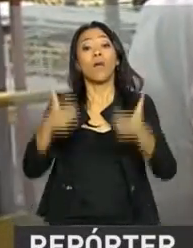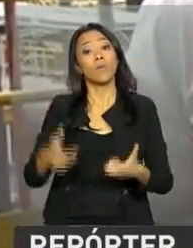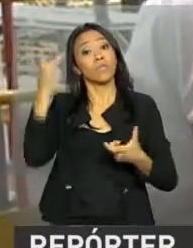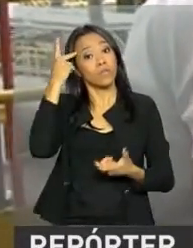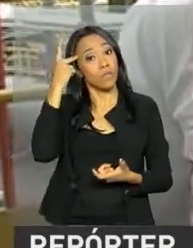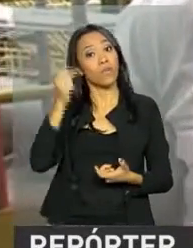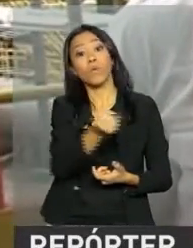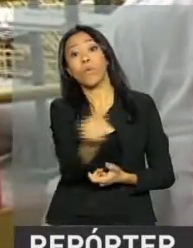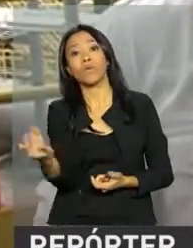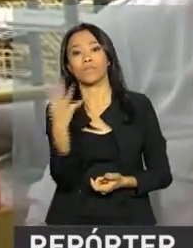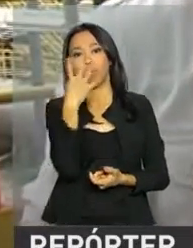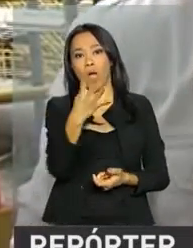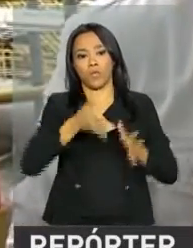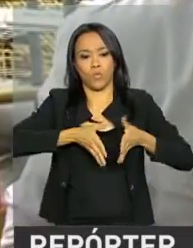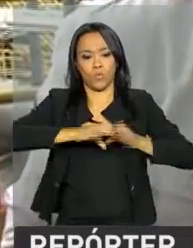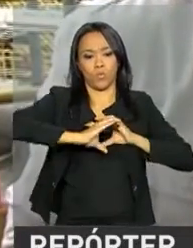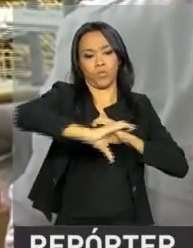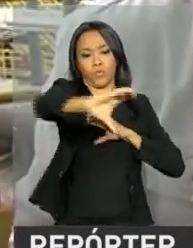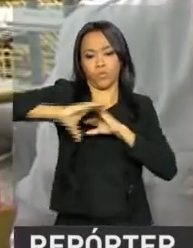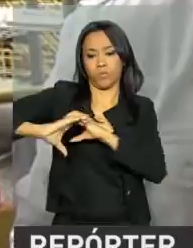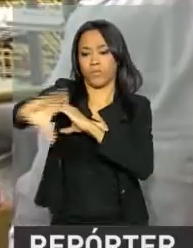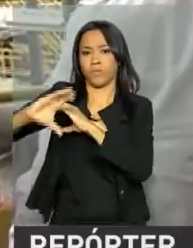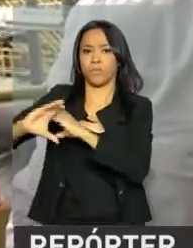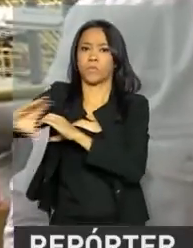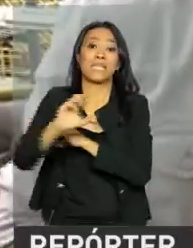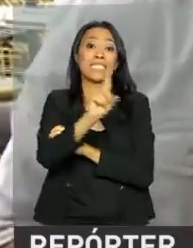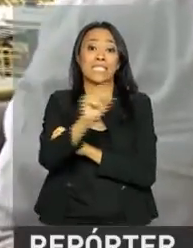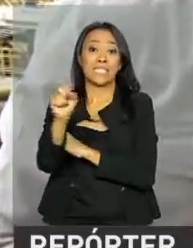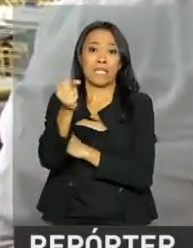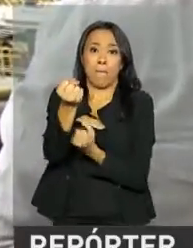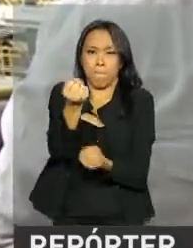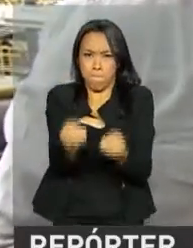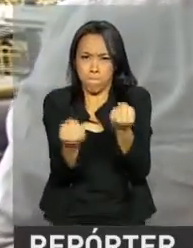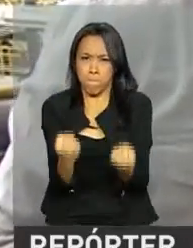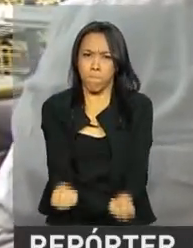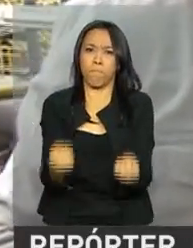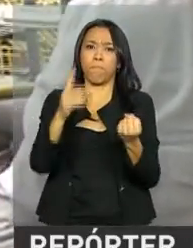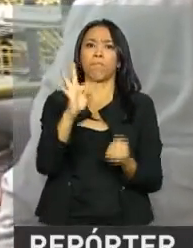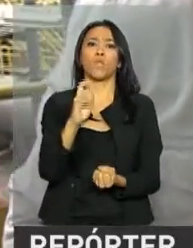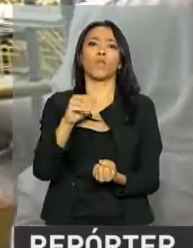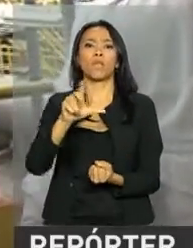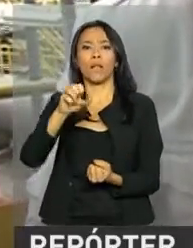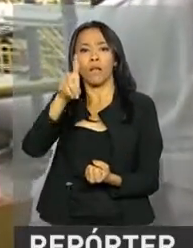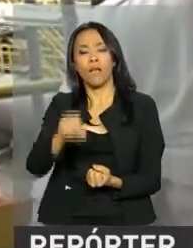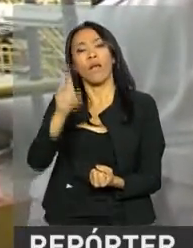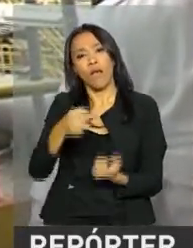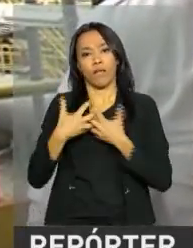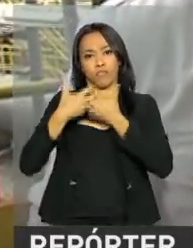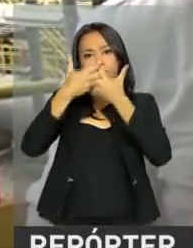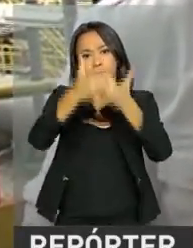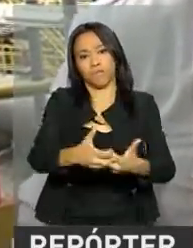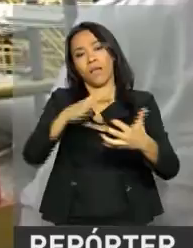são quatro cada um tem capacidade de 100 toneladas eles são abastecidos por carretas que trazem o glp